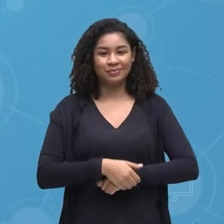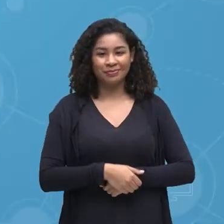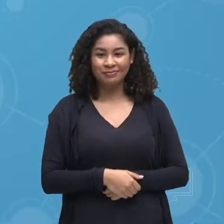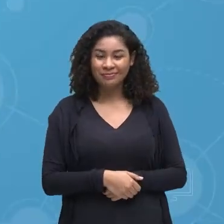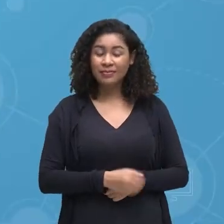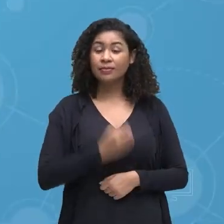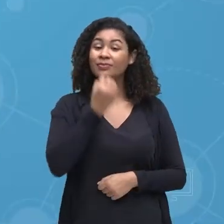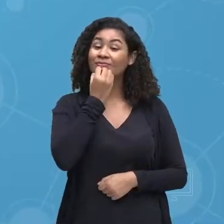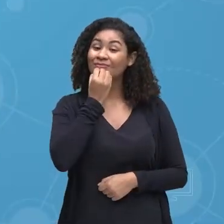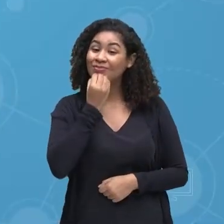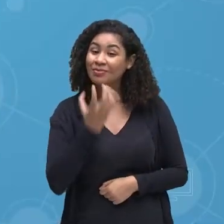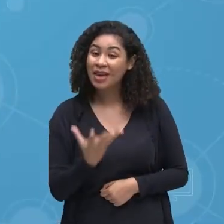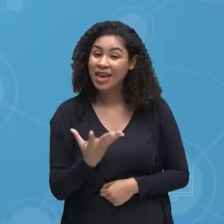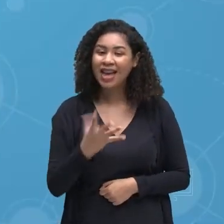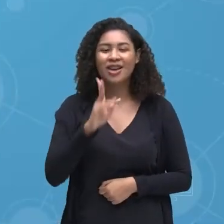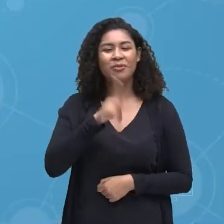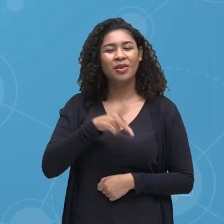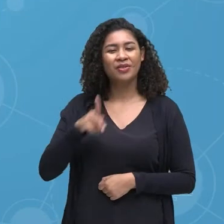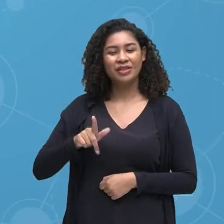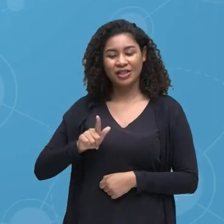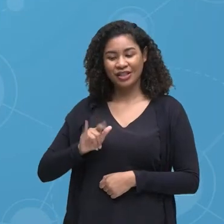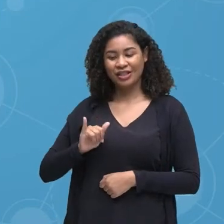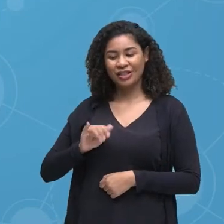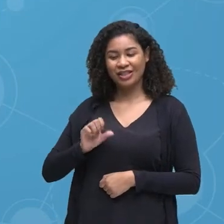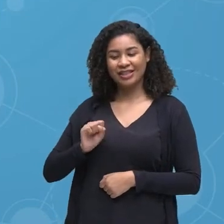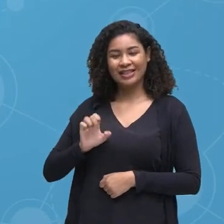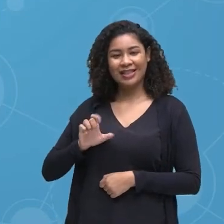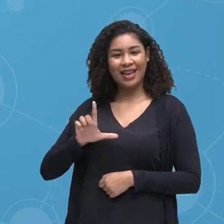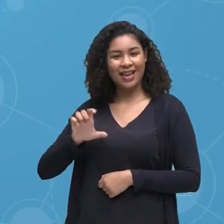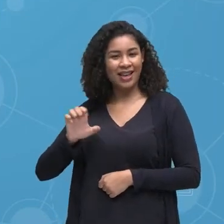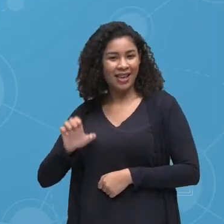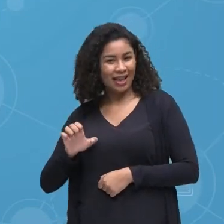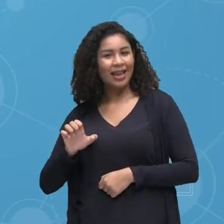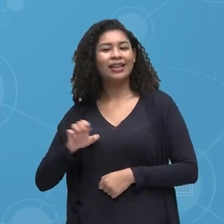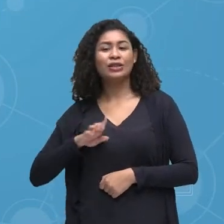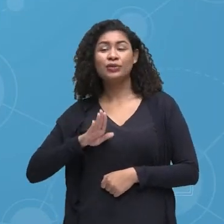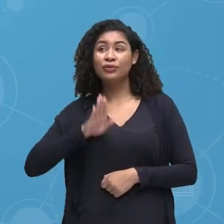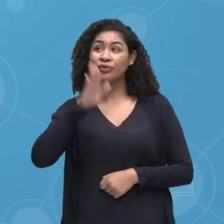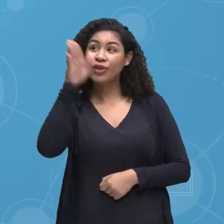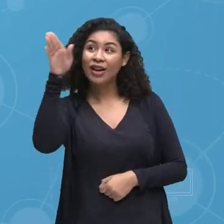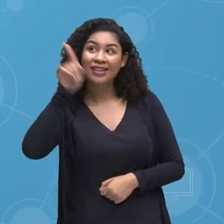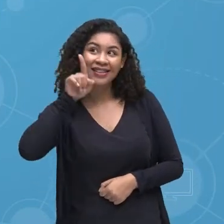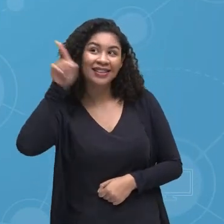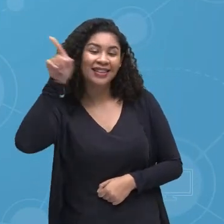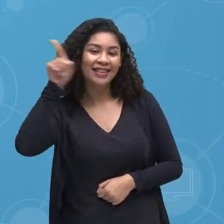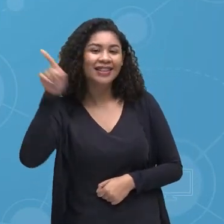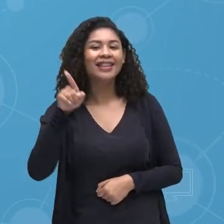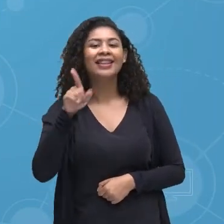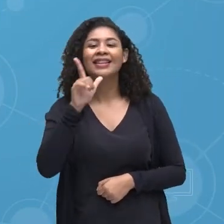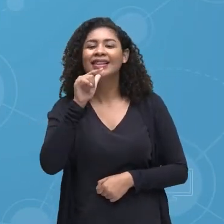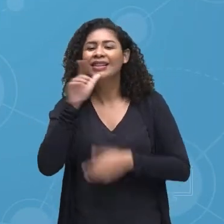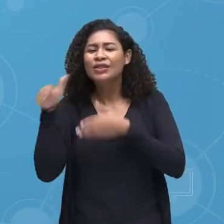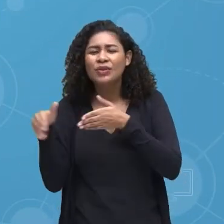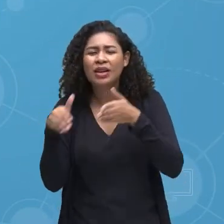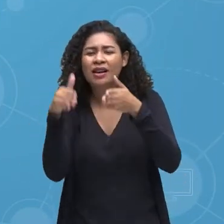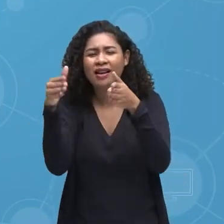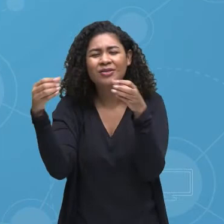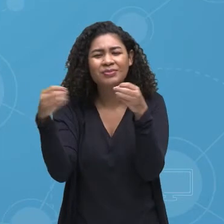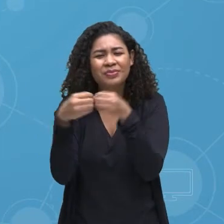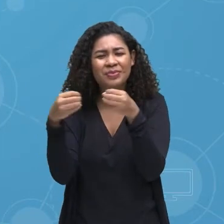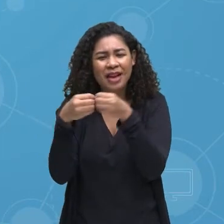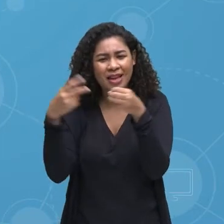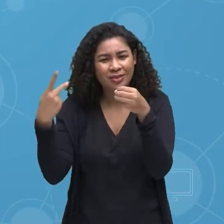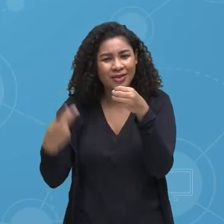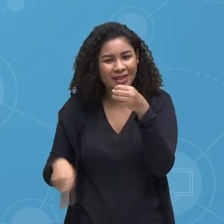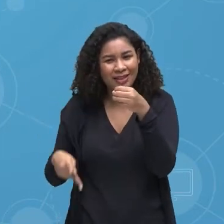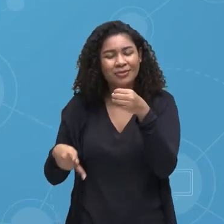Muito bem, professora Gisele saiu aqui do centro de mídias, foi aí no igarapé próximo, aqui pelo Japim, né? Para quem não